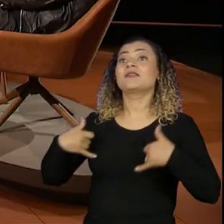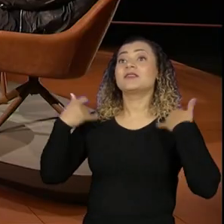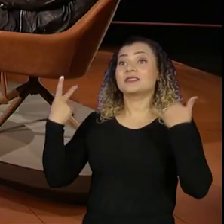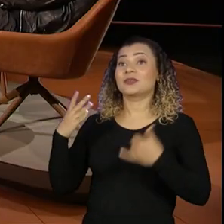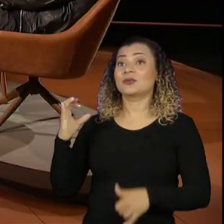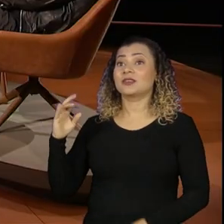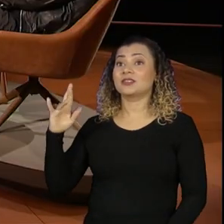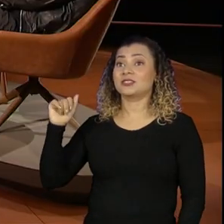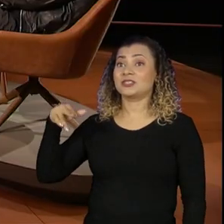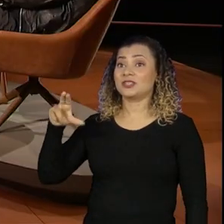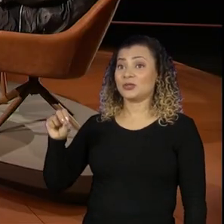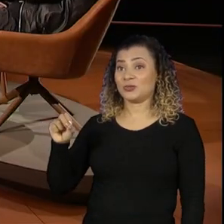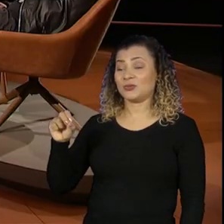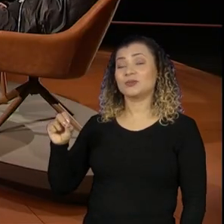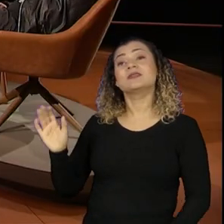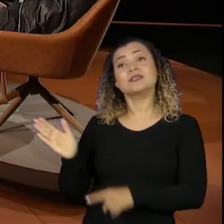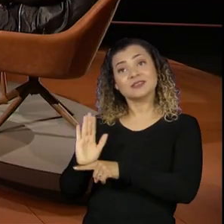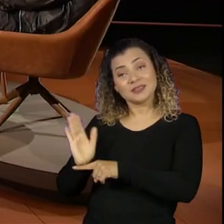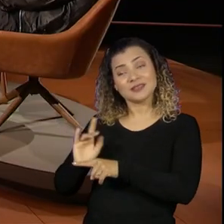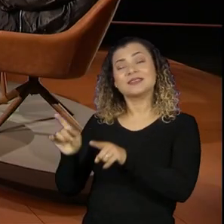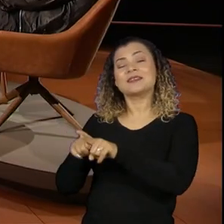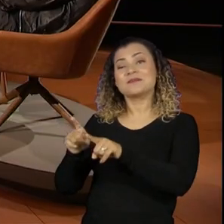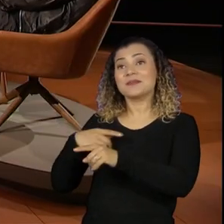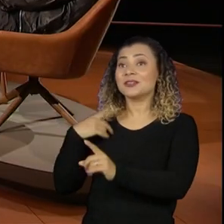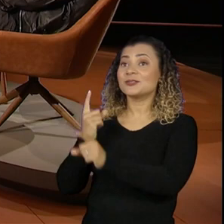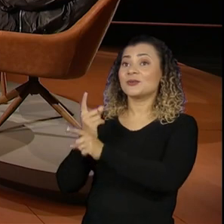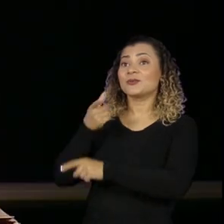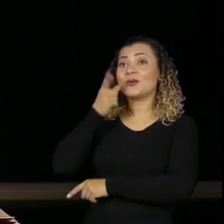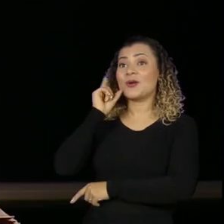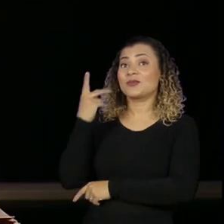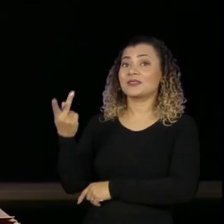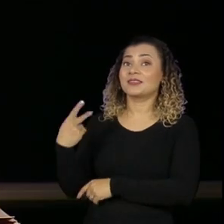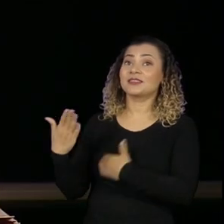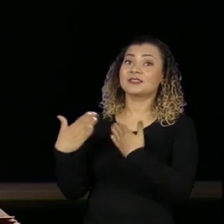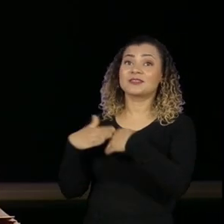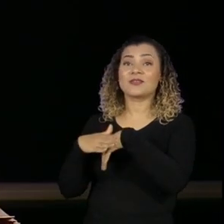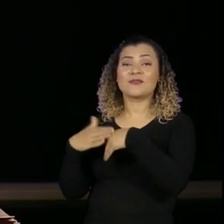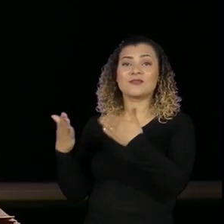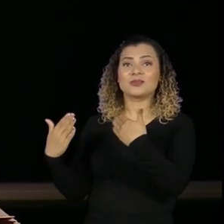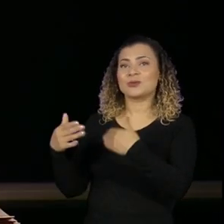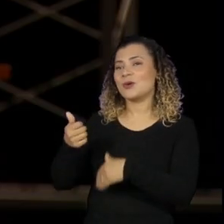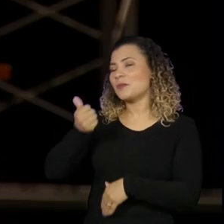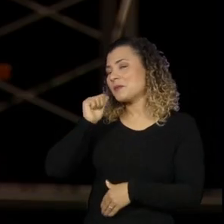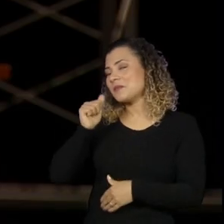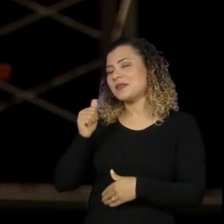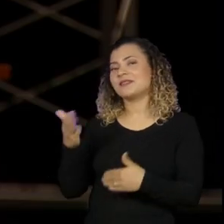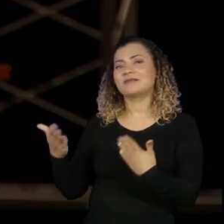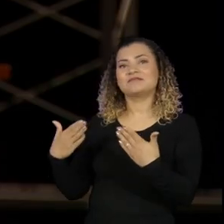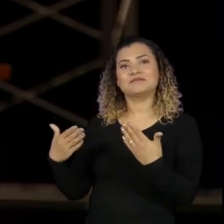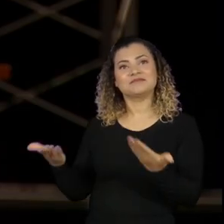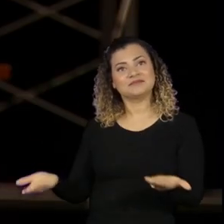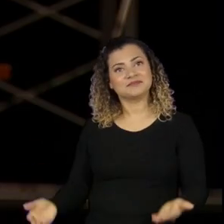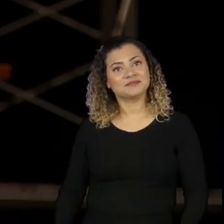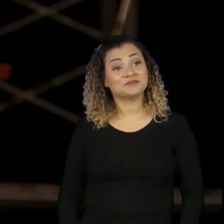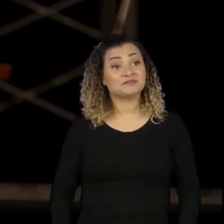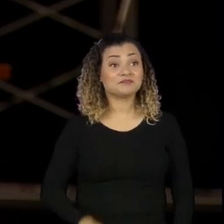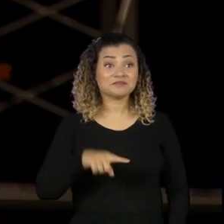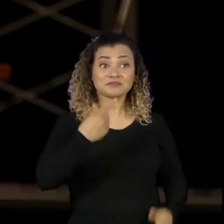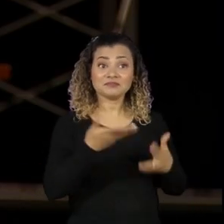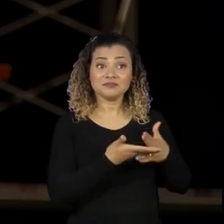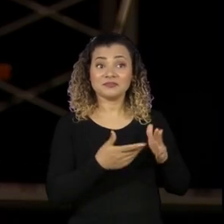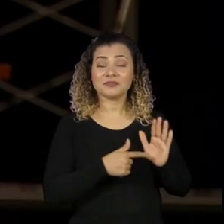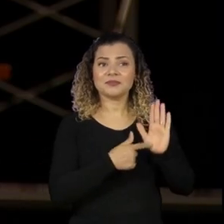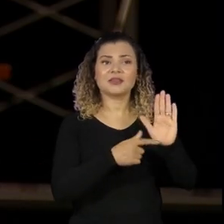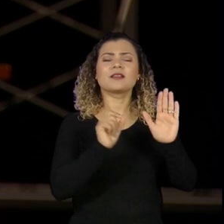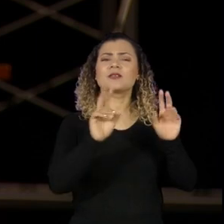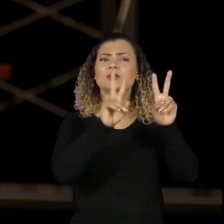Burlan, o cineasta. Ah, que legal. A gente se encontrou ontem, conversou, bebeu. Bom, Bortolotto, no próximo bloco a gente